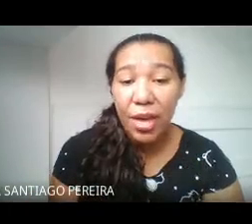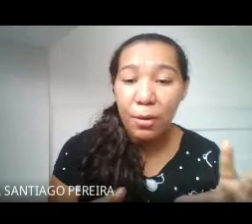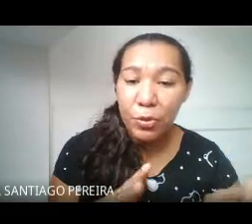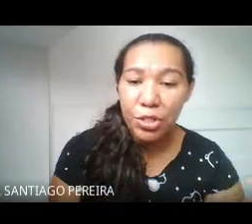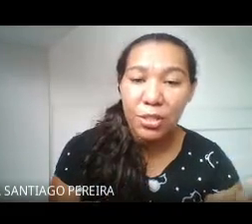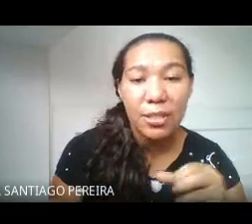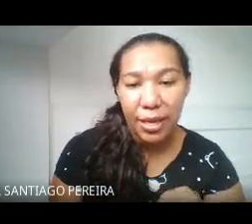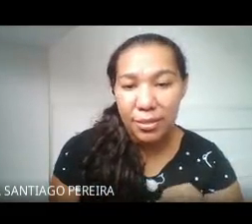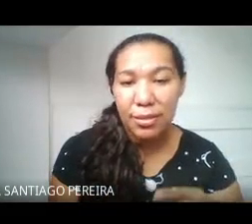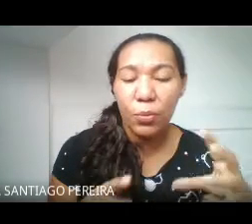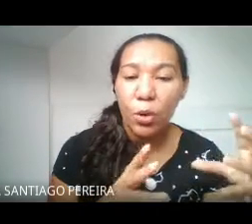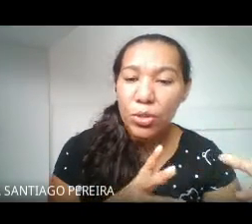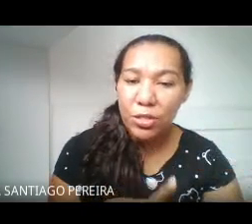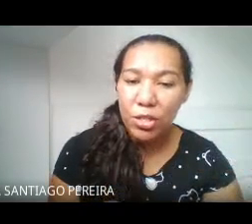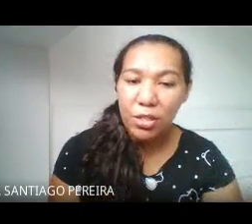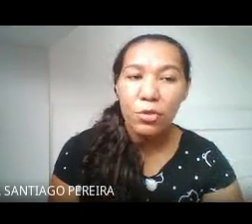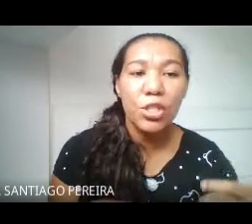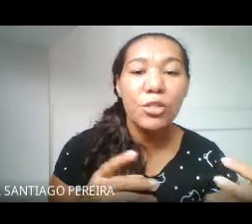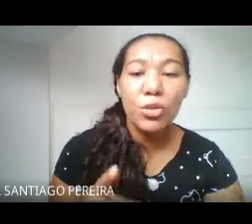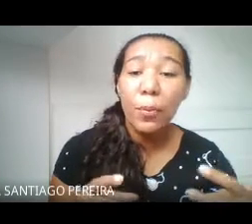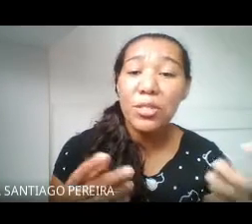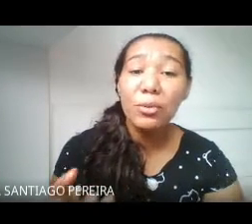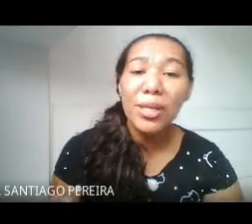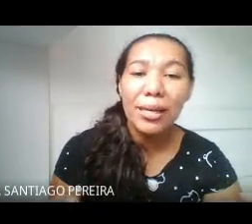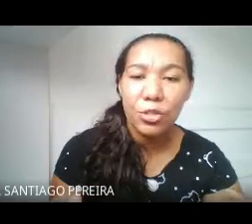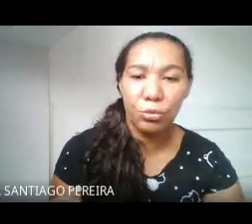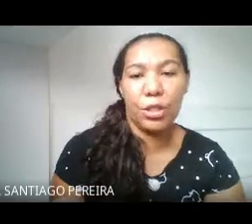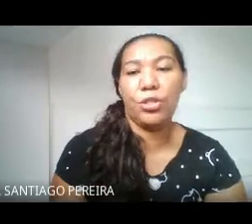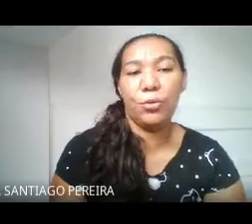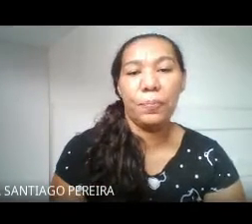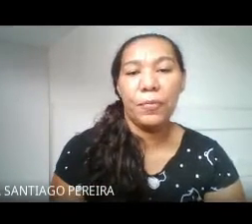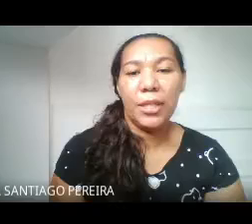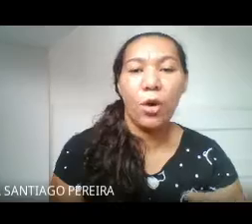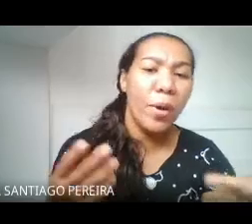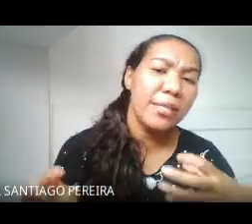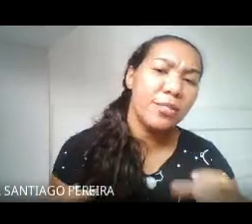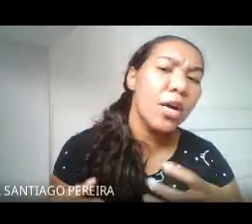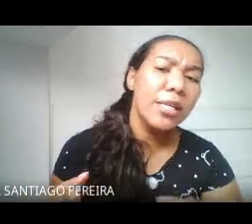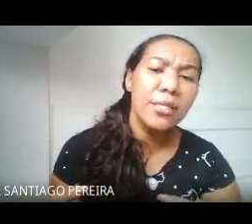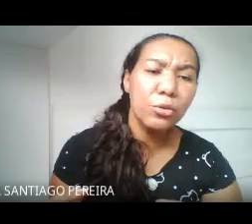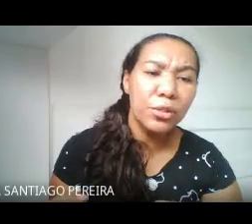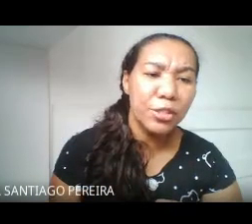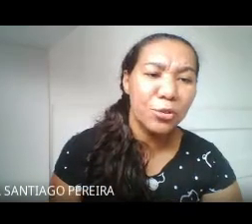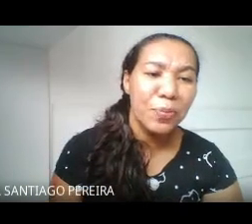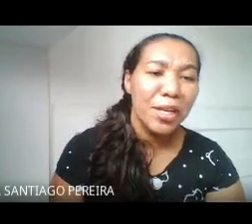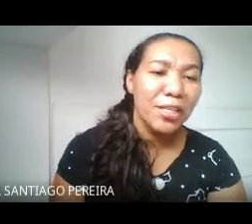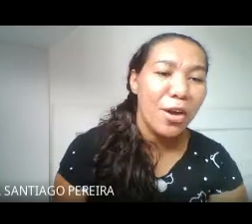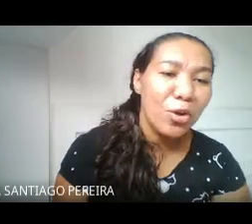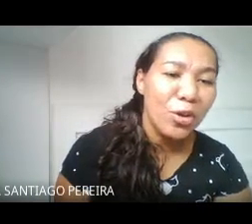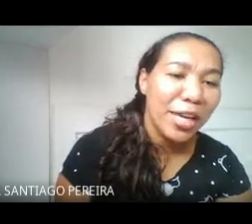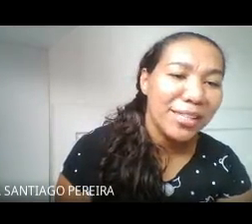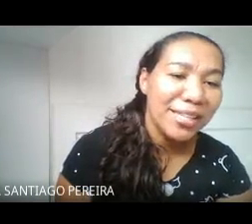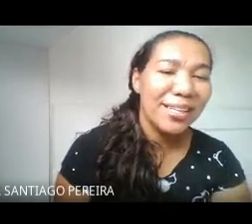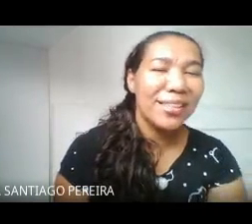the adjectives and their position in the text. Então, os adjetivos e a posição deles no texto. Como é que ele se organiza no texto? E